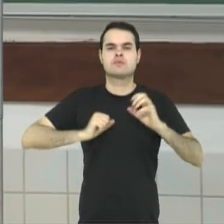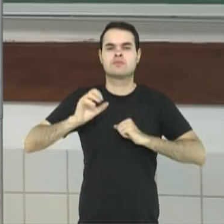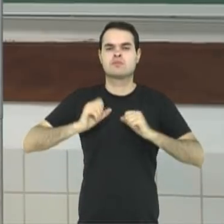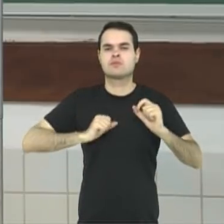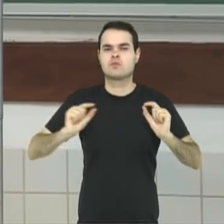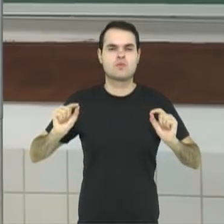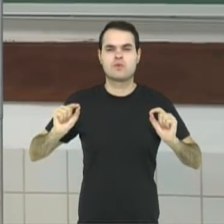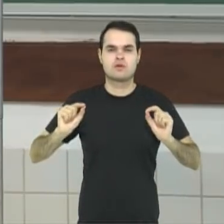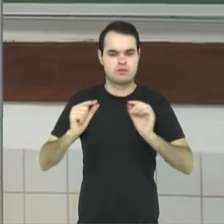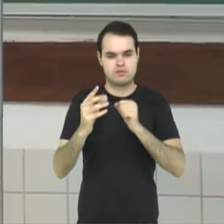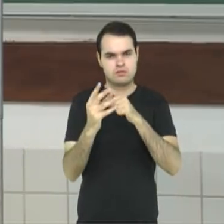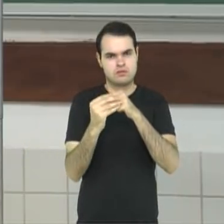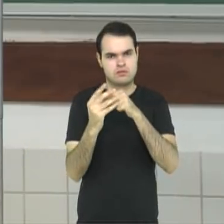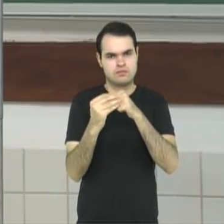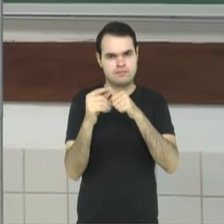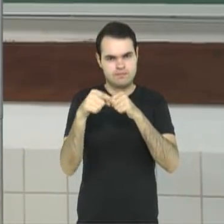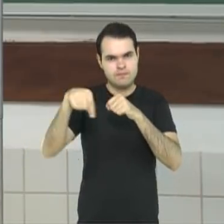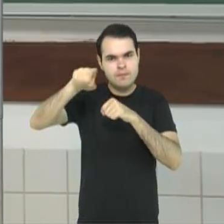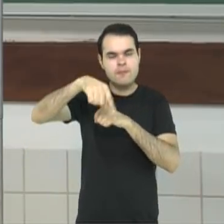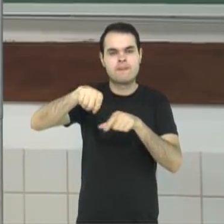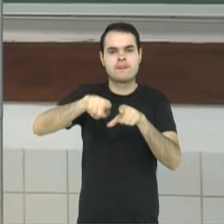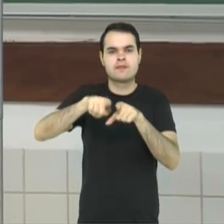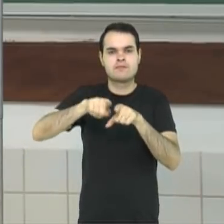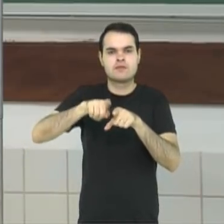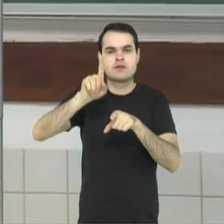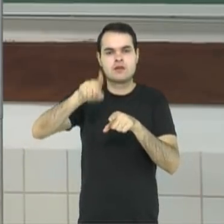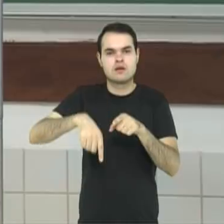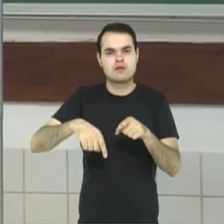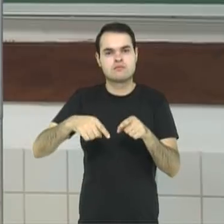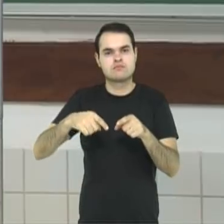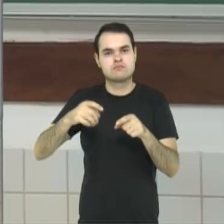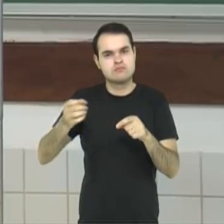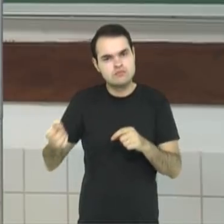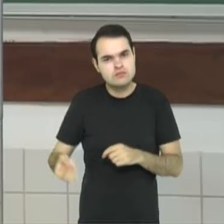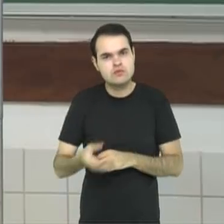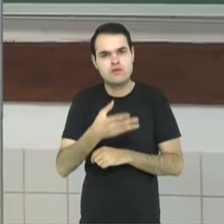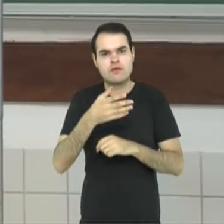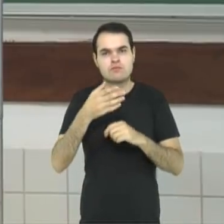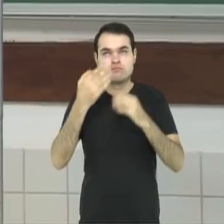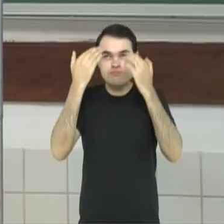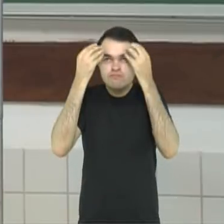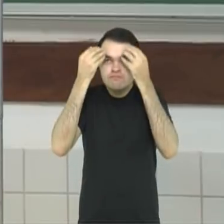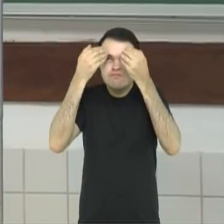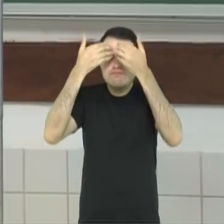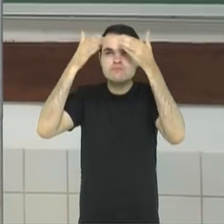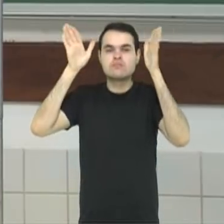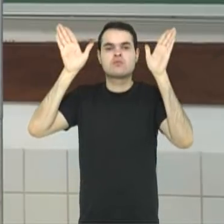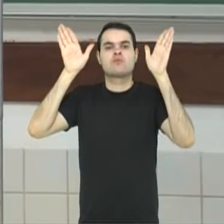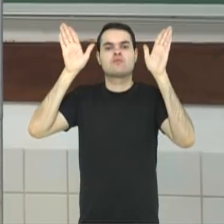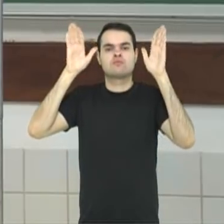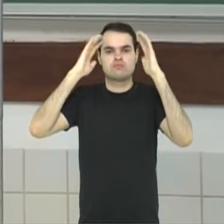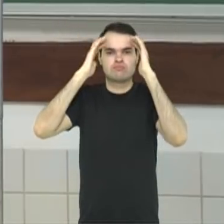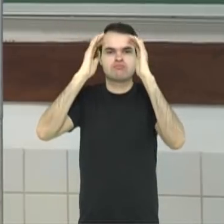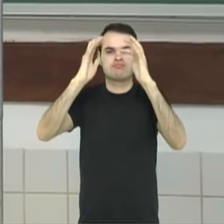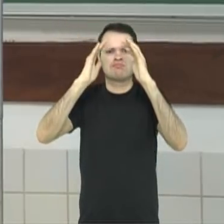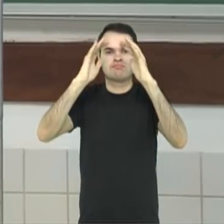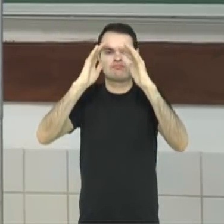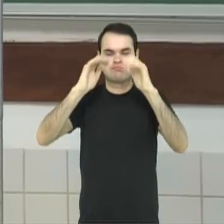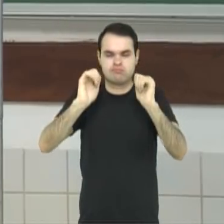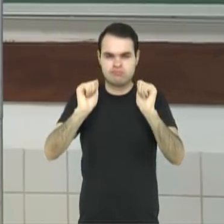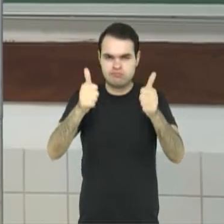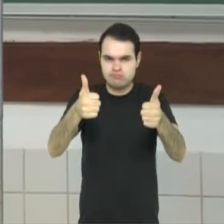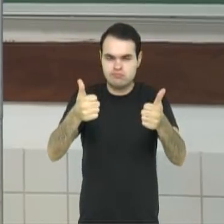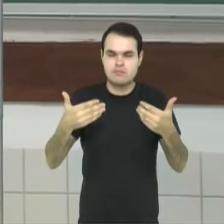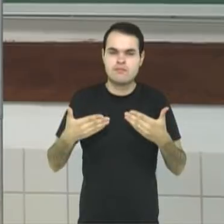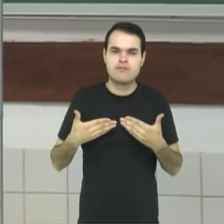as assimilações e tornem isso de vocês, né? Uma nova estrutura cognitiva aí, ok? Vamos lá então?